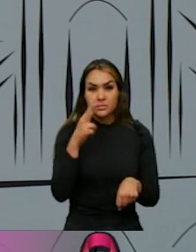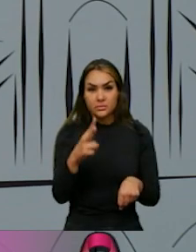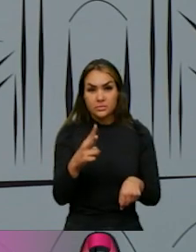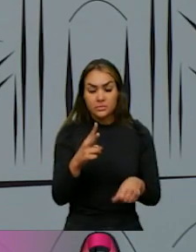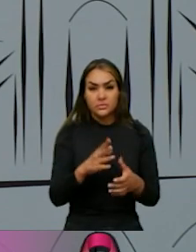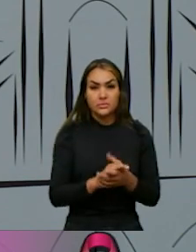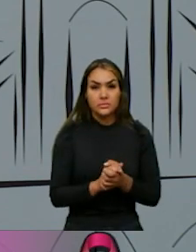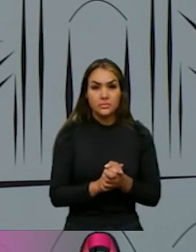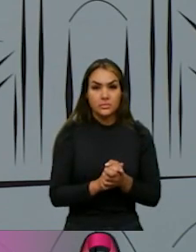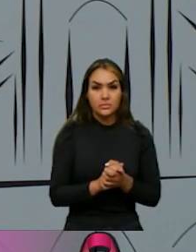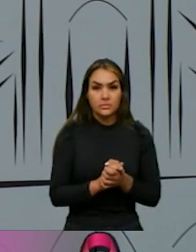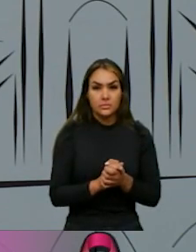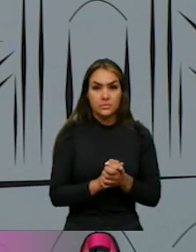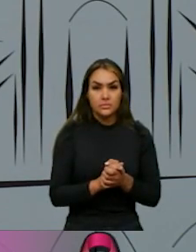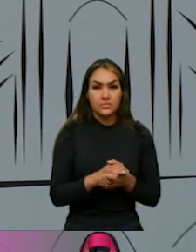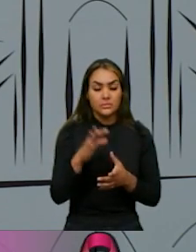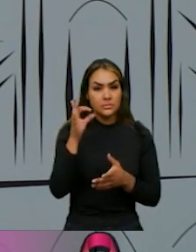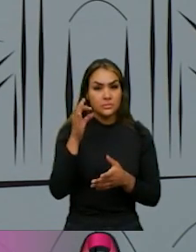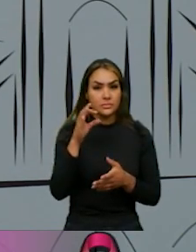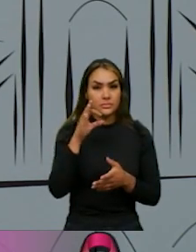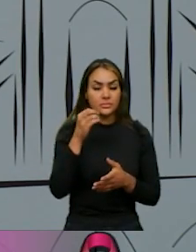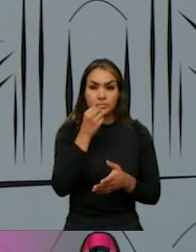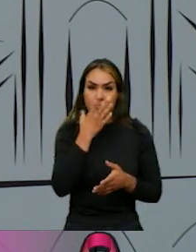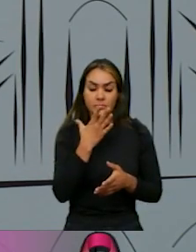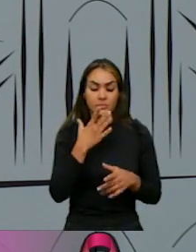realmente teríamos um resultado legal.